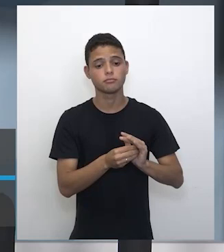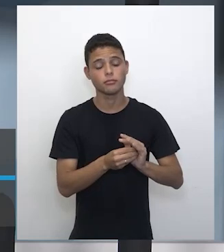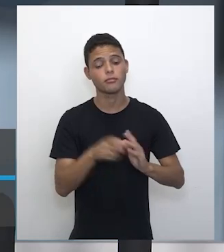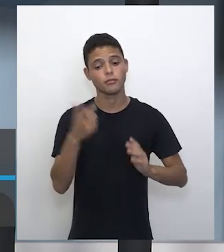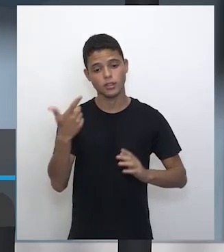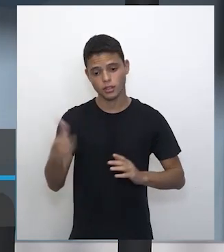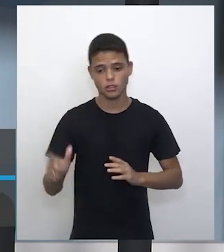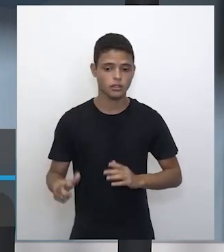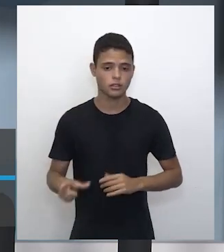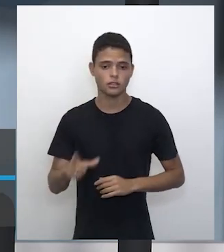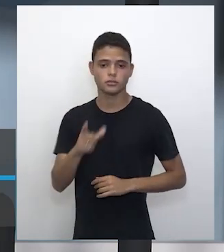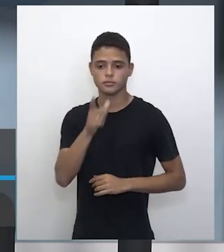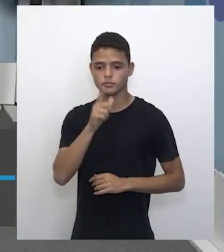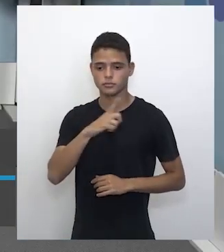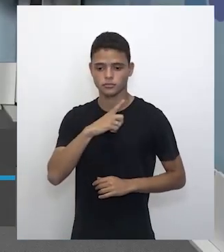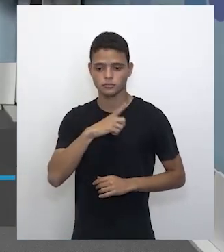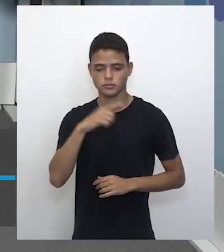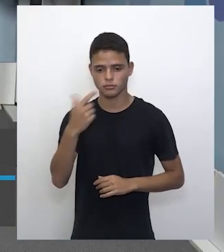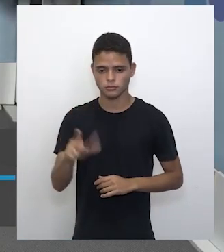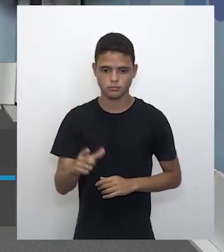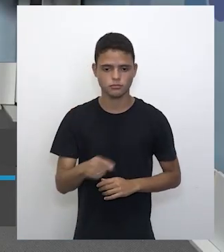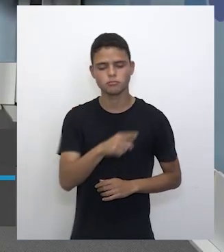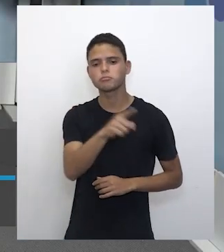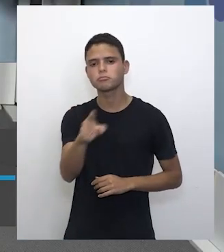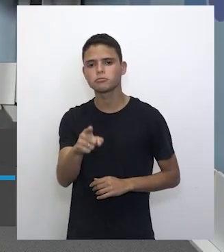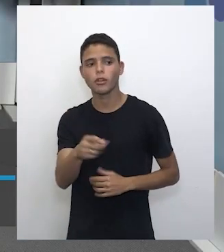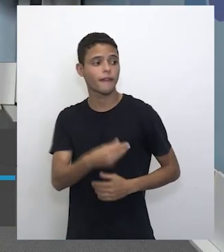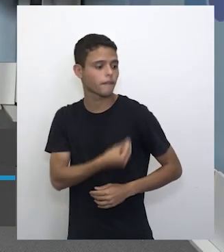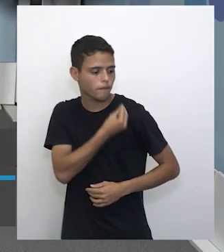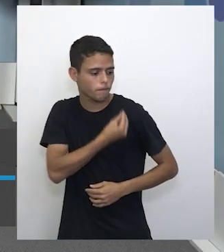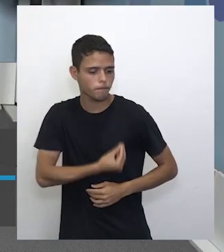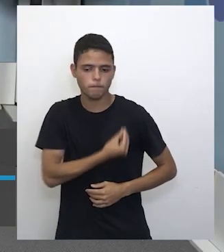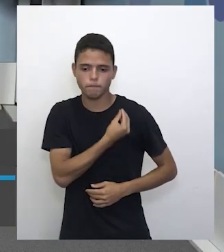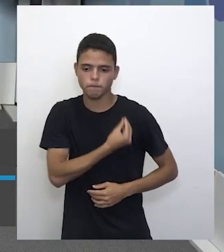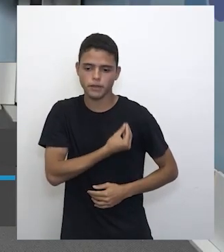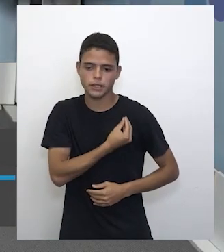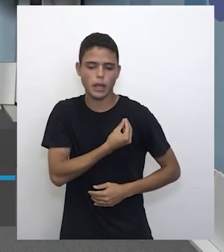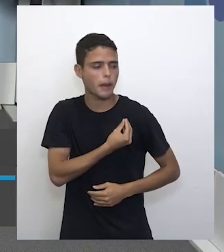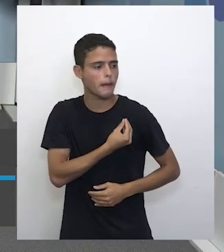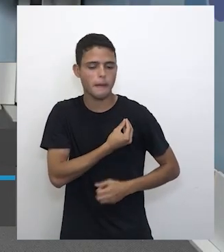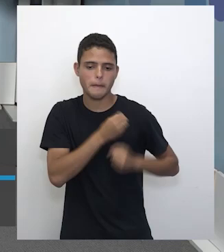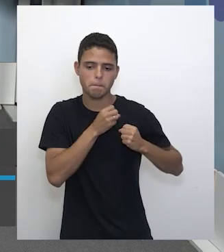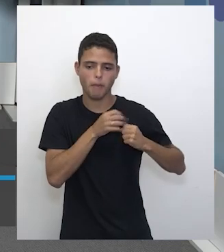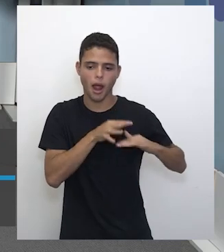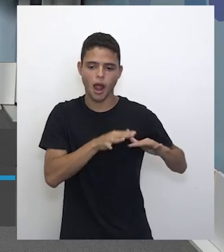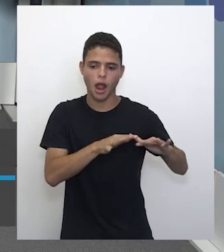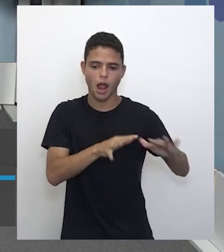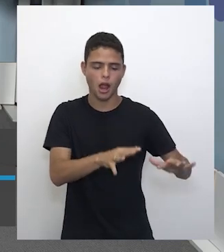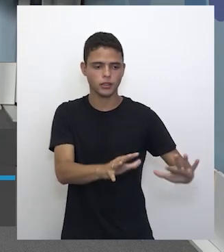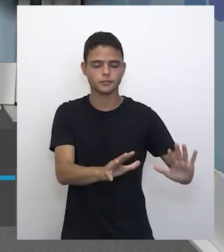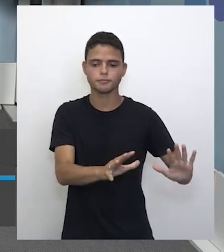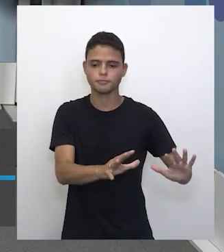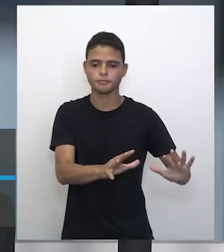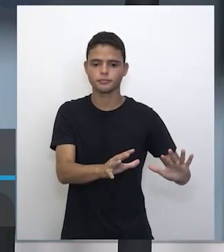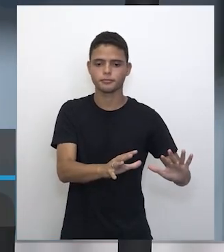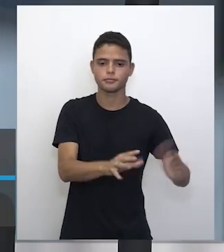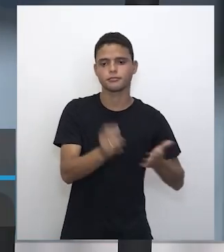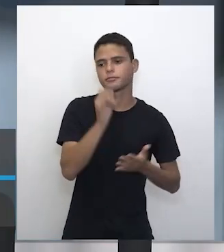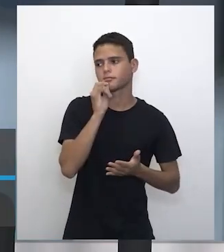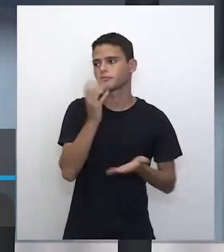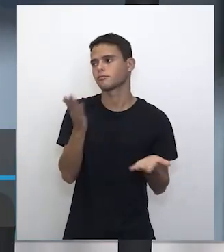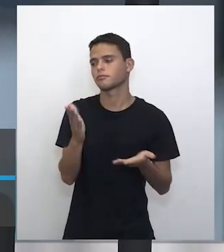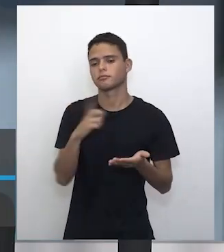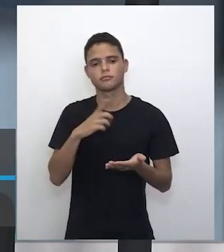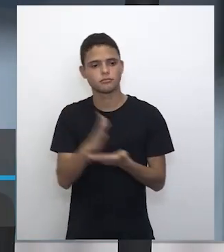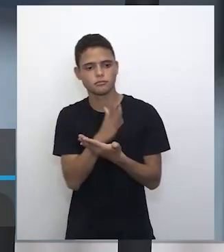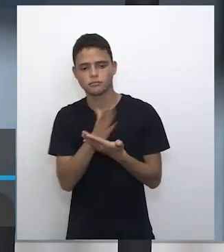outra situação. As consequências disso, né? Vale tudo você expor a sua vida de uma forma, né? Eu vejo youtubers que põem quando levanta, o